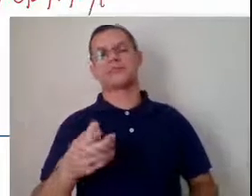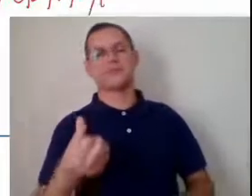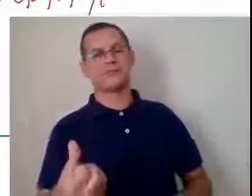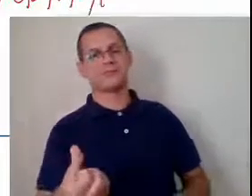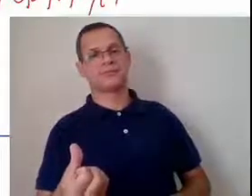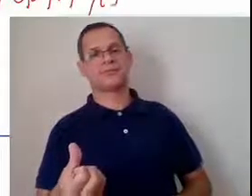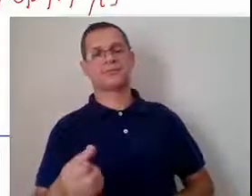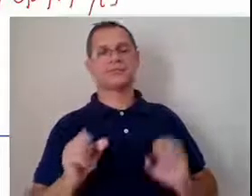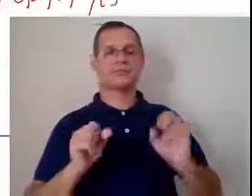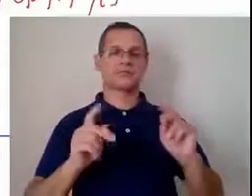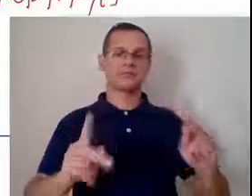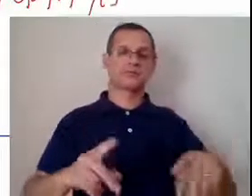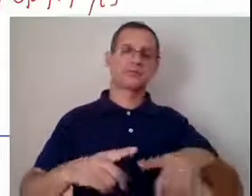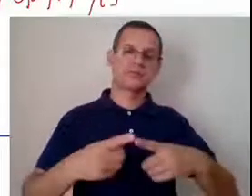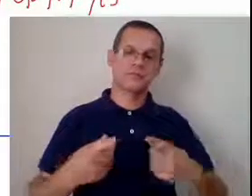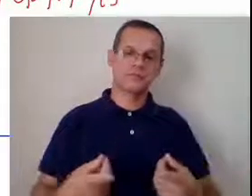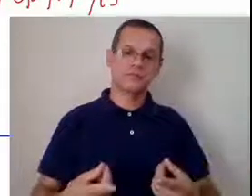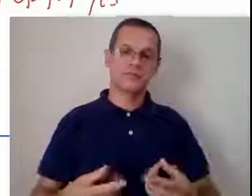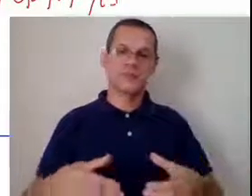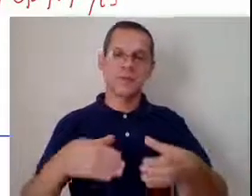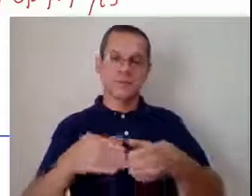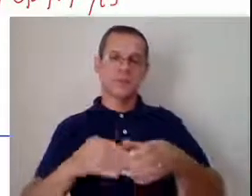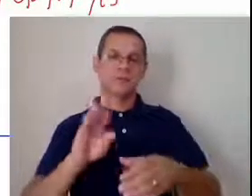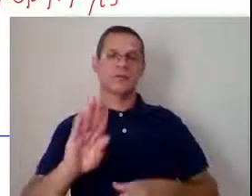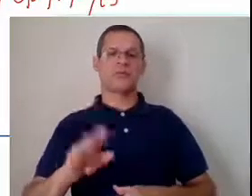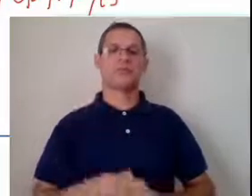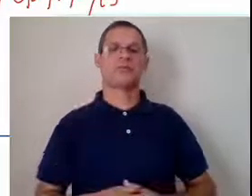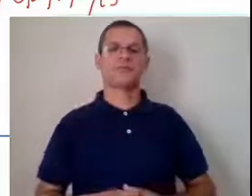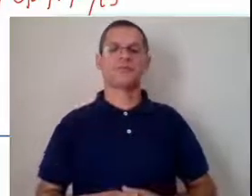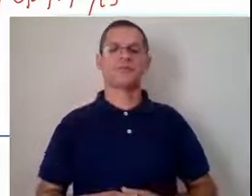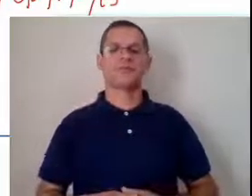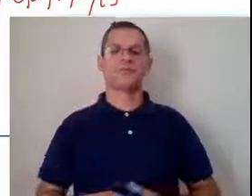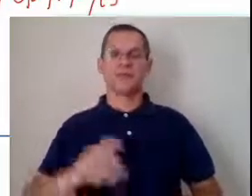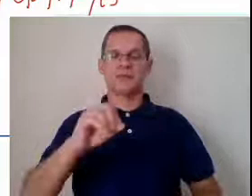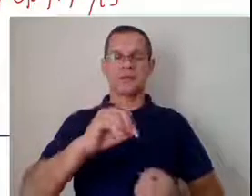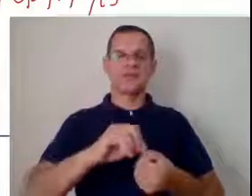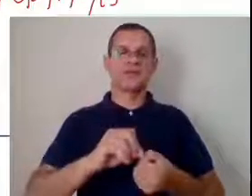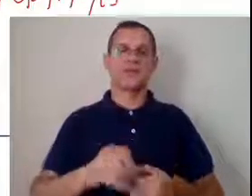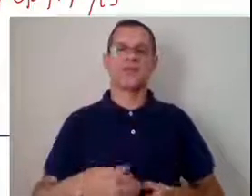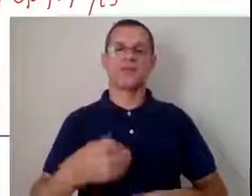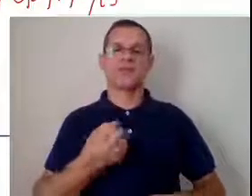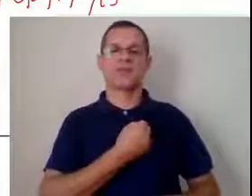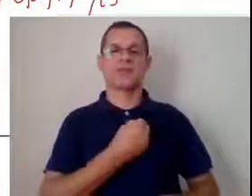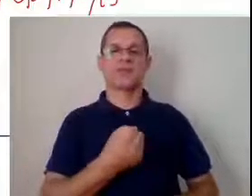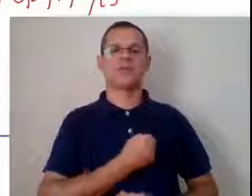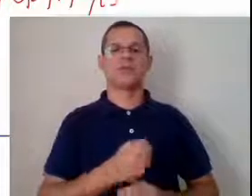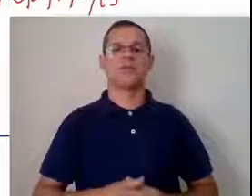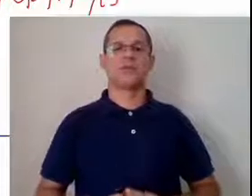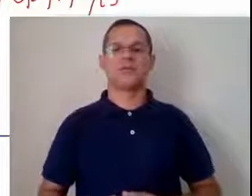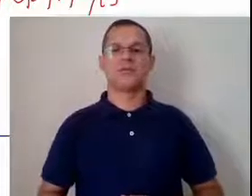e 6, ok? O conjunto B é formado pelos números